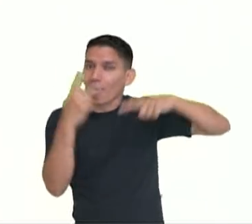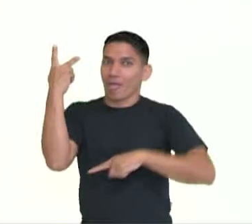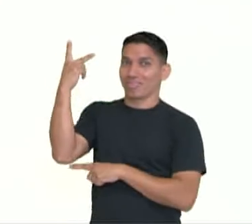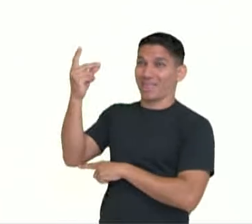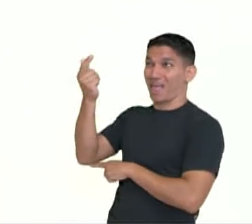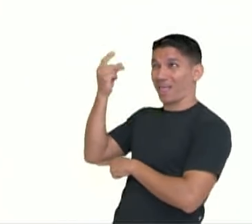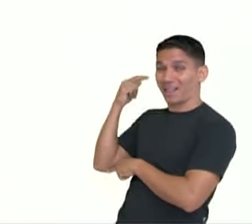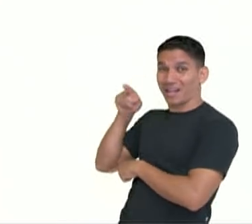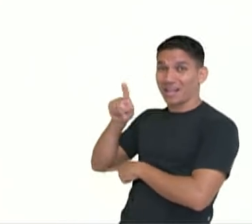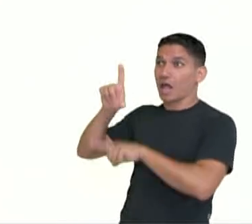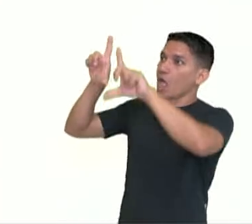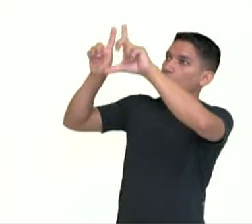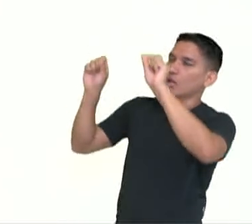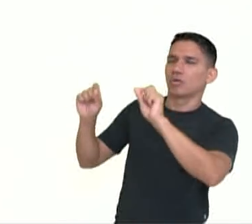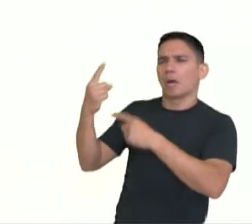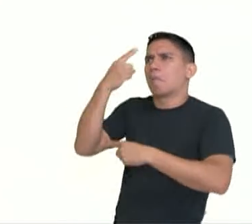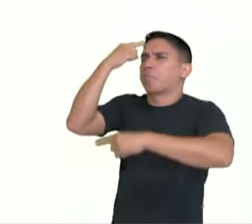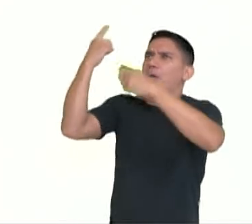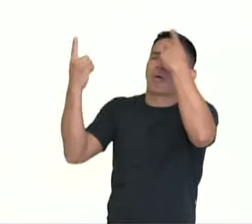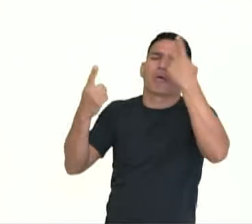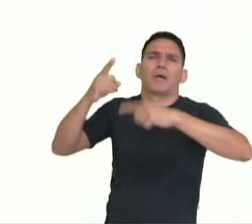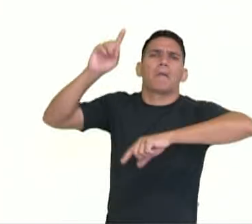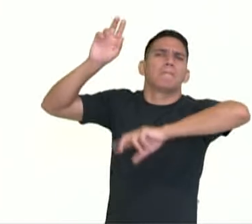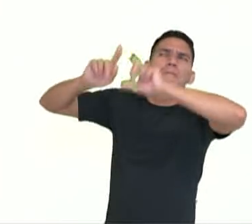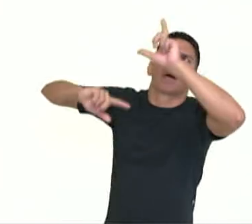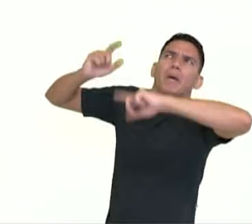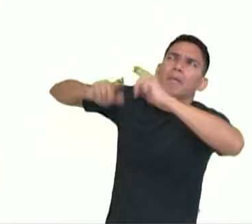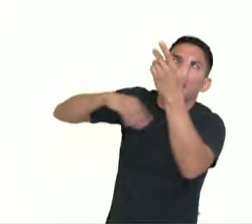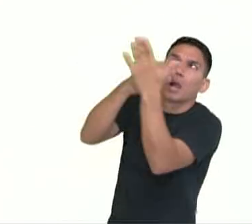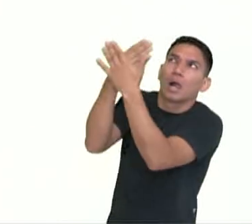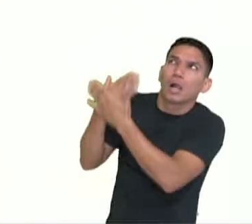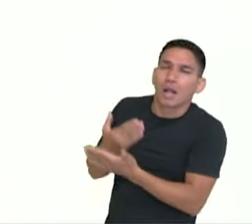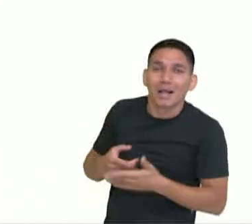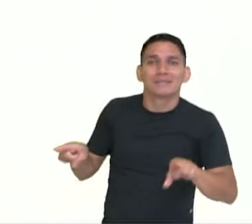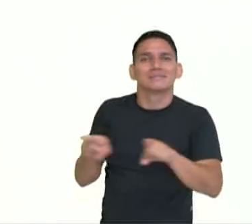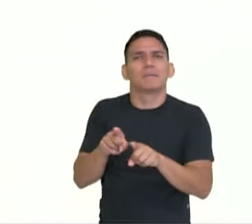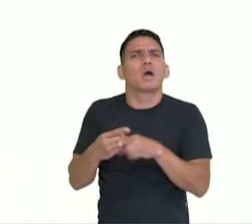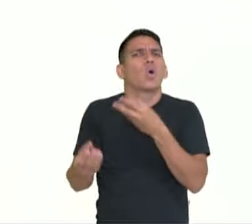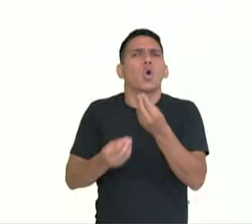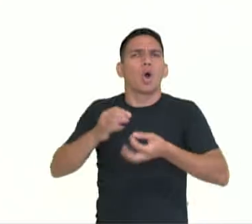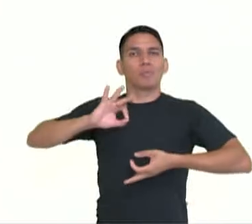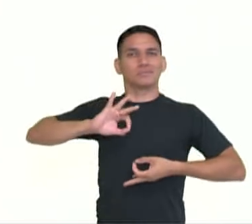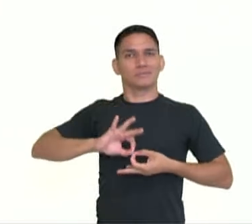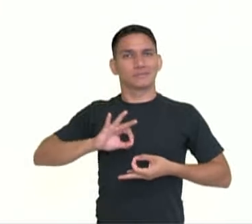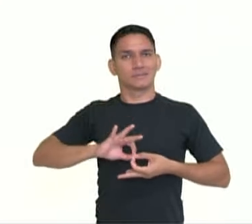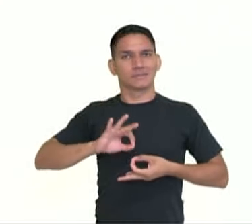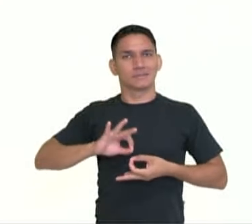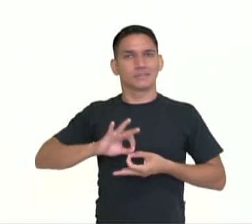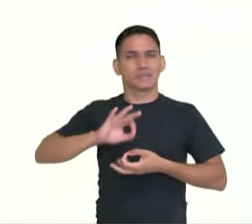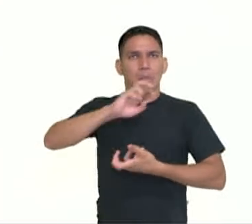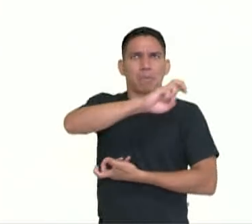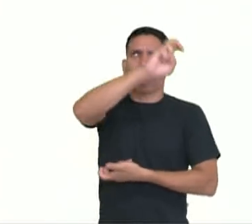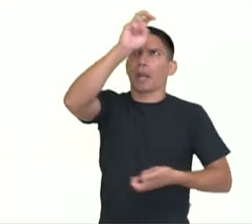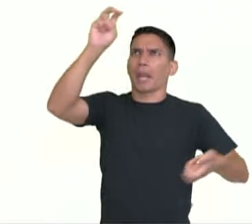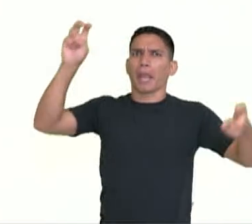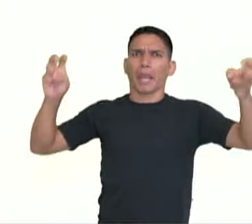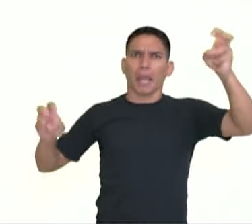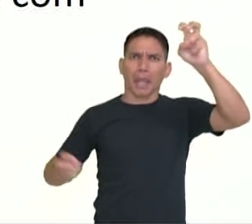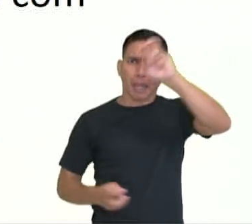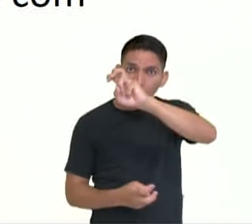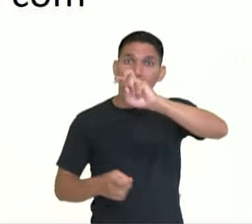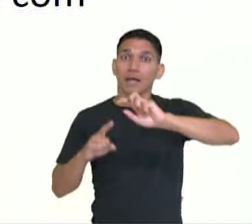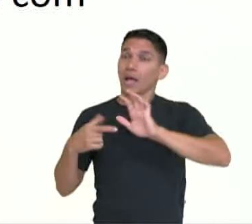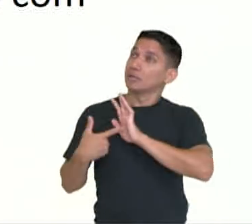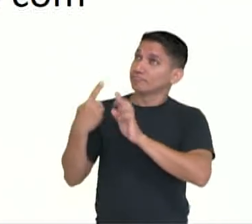Desenvolveram astronomia, desenvolveram astrologia, a própria noção de signos do zodíaco foram desenvolvidas por esse